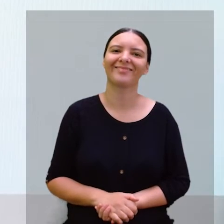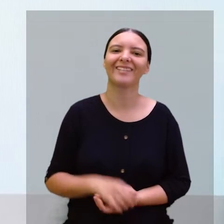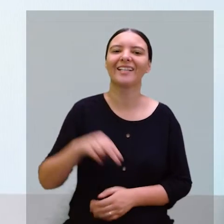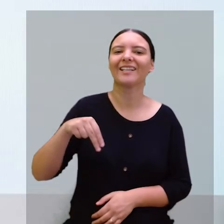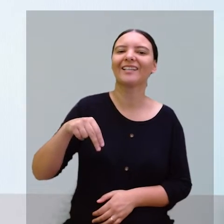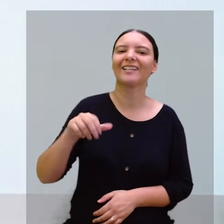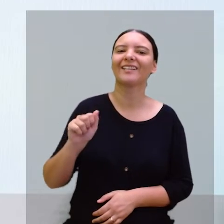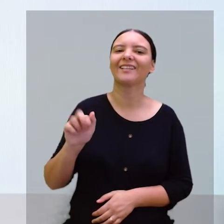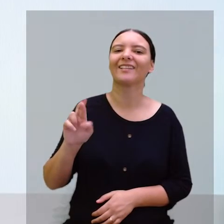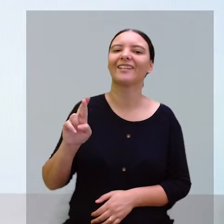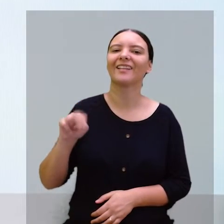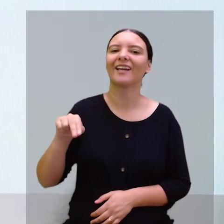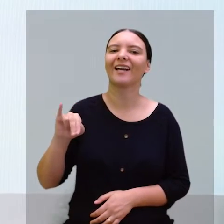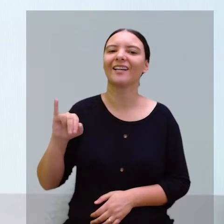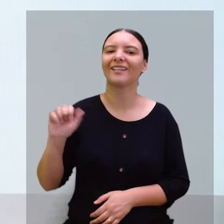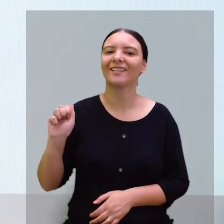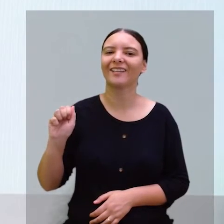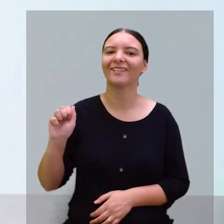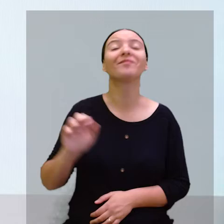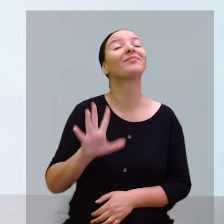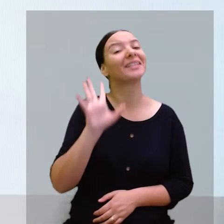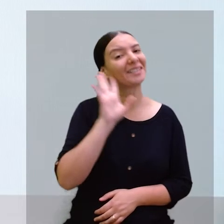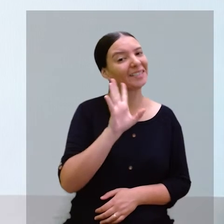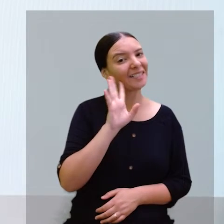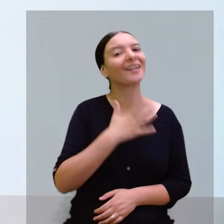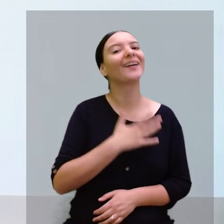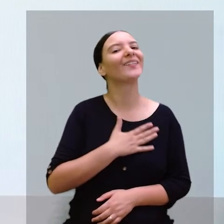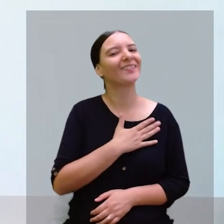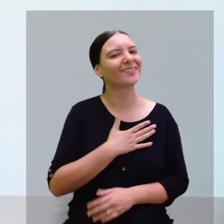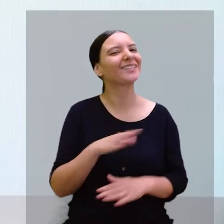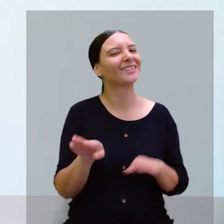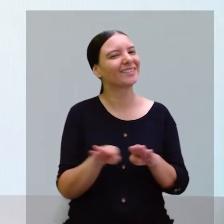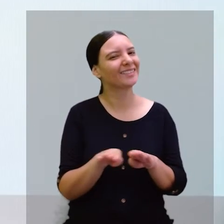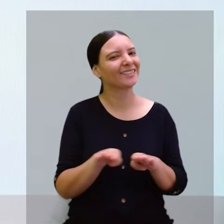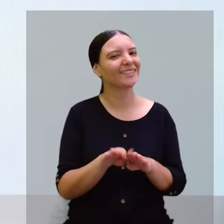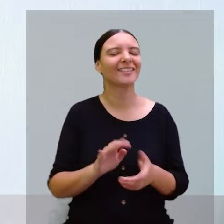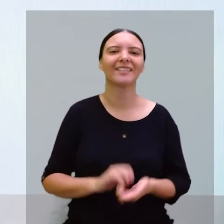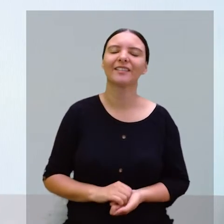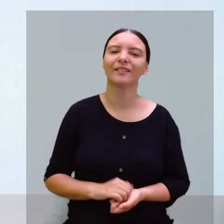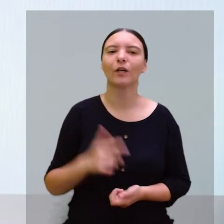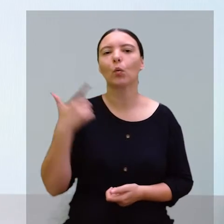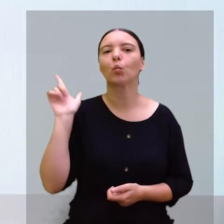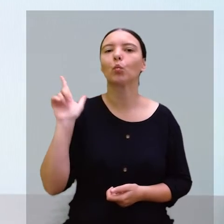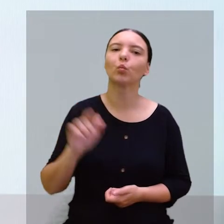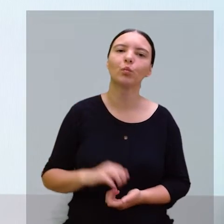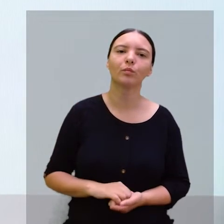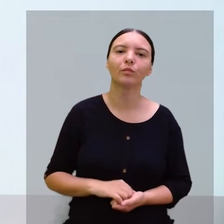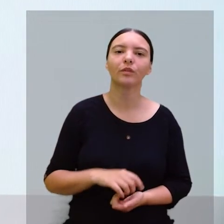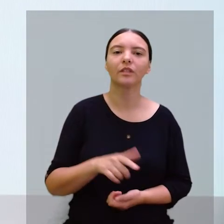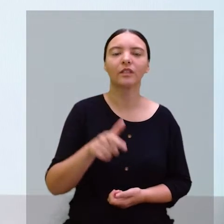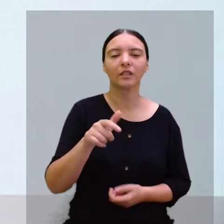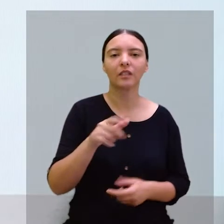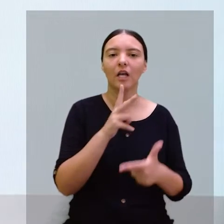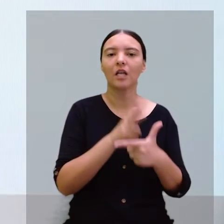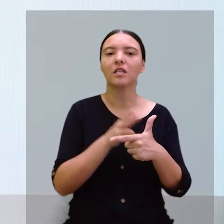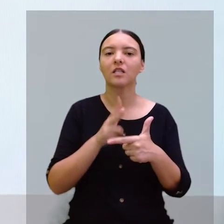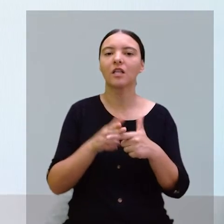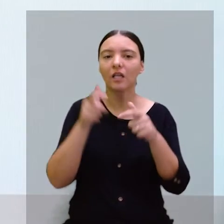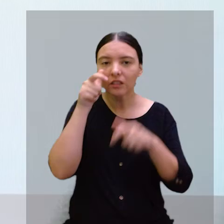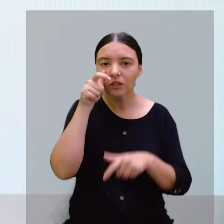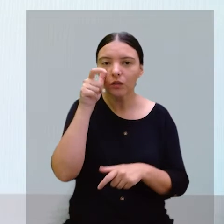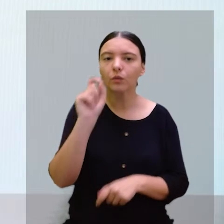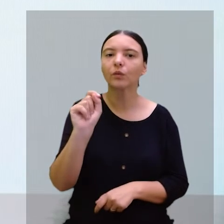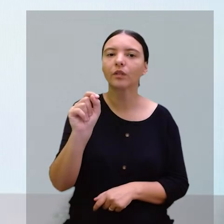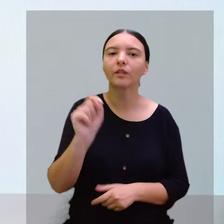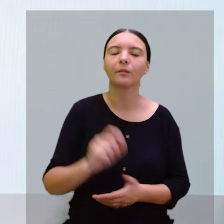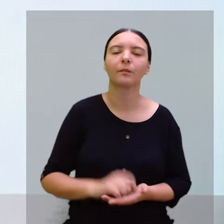Nárnia. Nárnia é legal. Também gosto de Nárnia. Mais algum? O que vocês estão vendo de série?